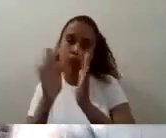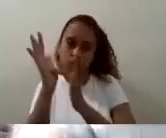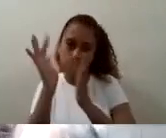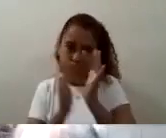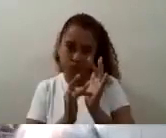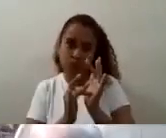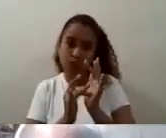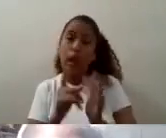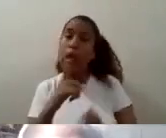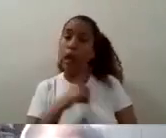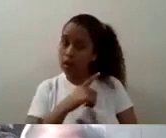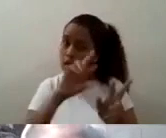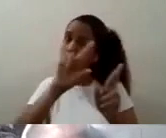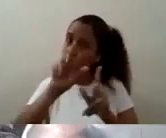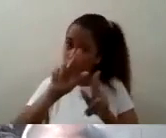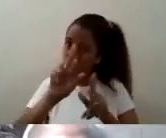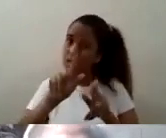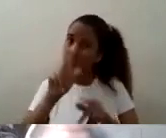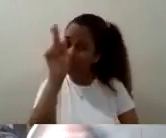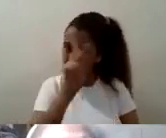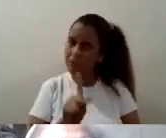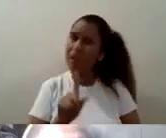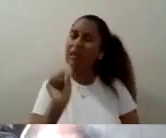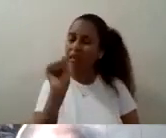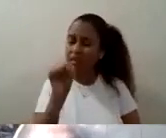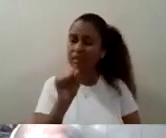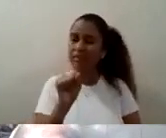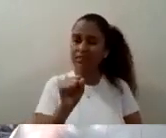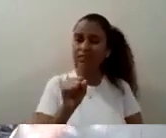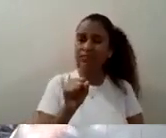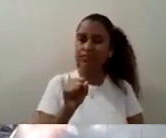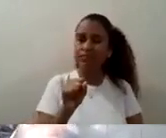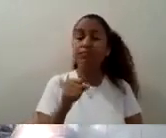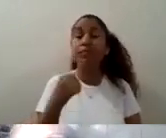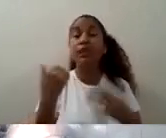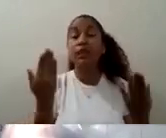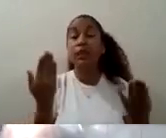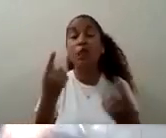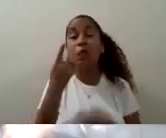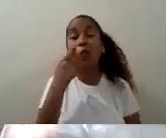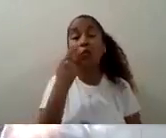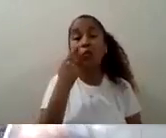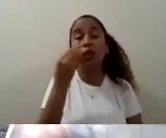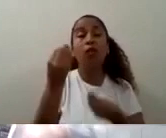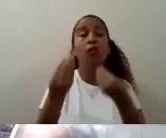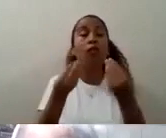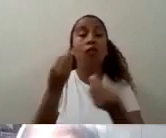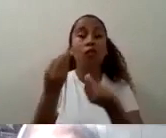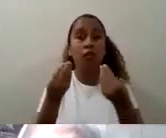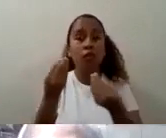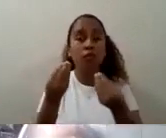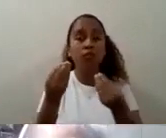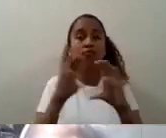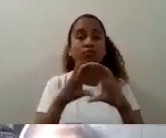uma diferença entre essas duas paz. Aí vamos ver como é que a comunidade de